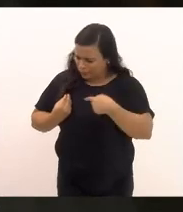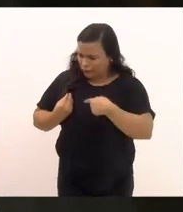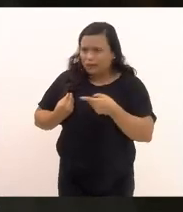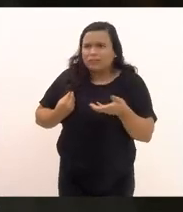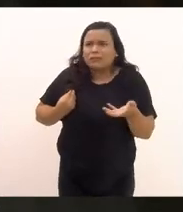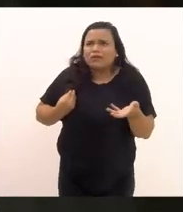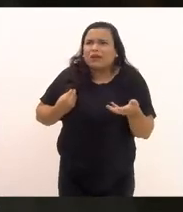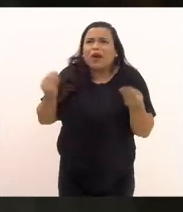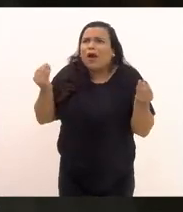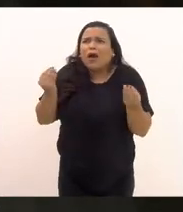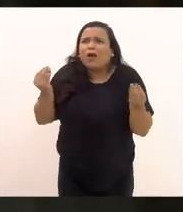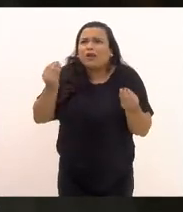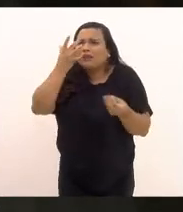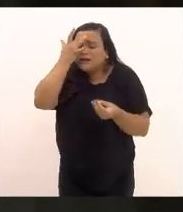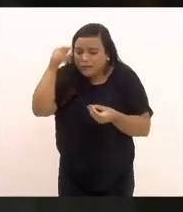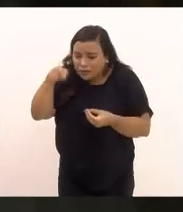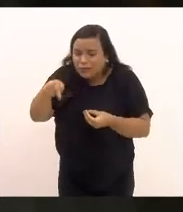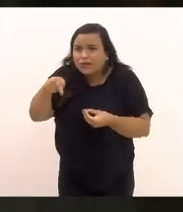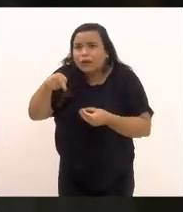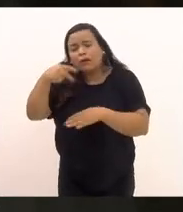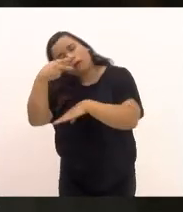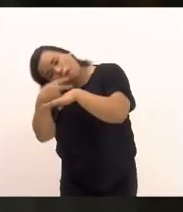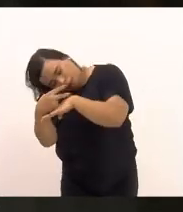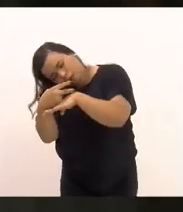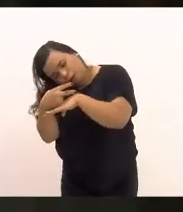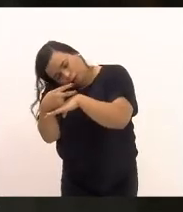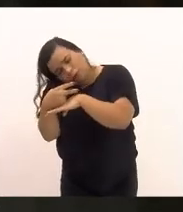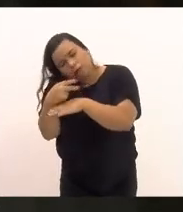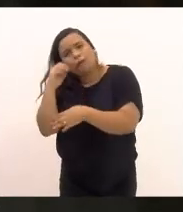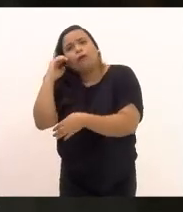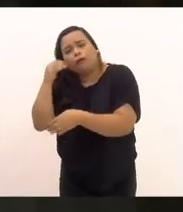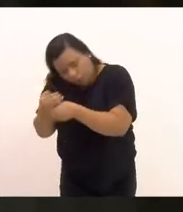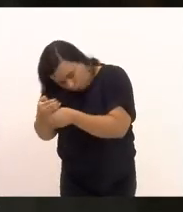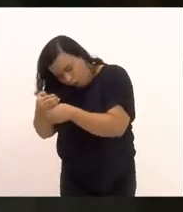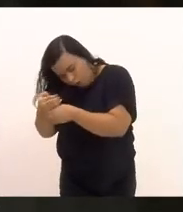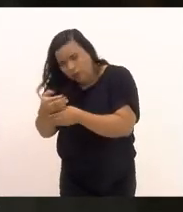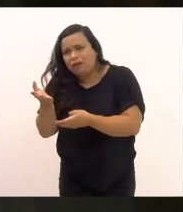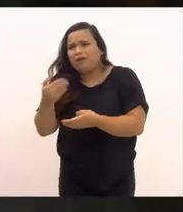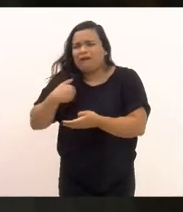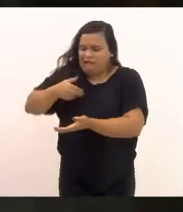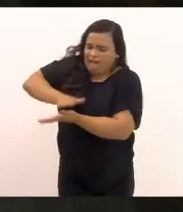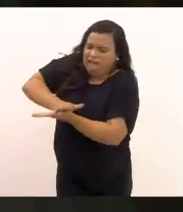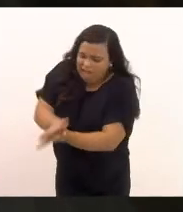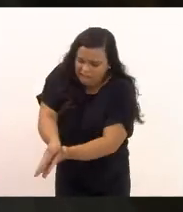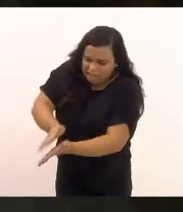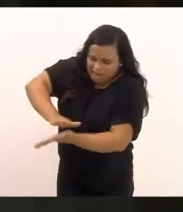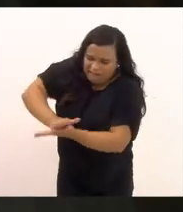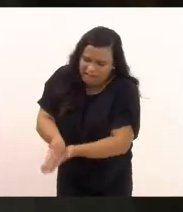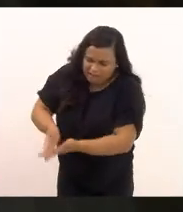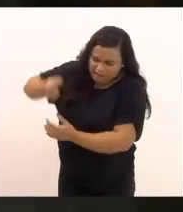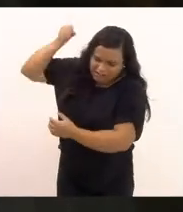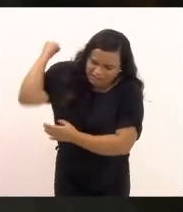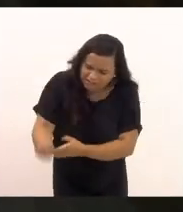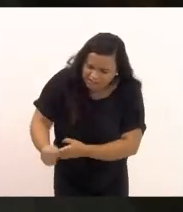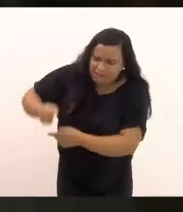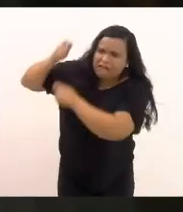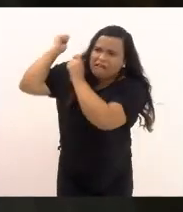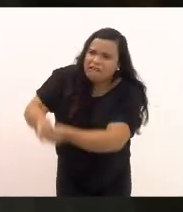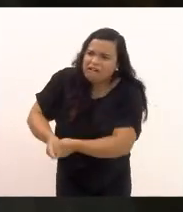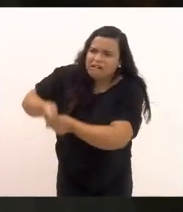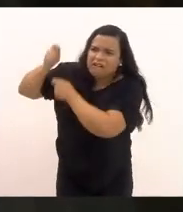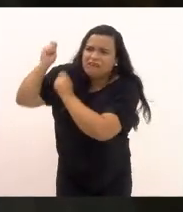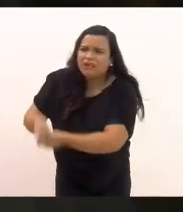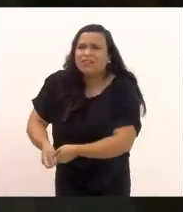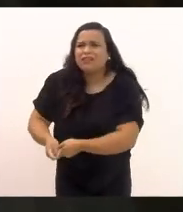Como é que um cidadão desacordado pode ser pisoteado, esmagado, receber pauladas